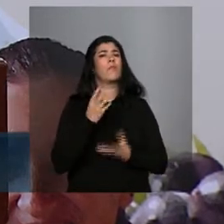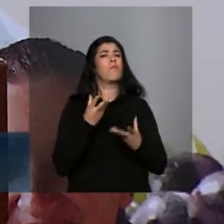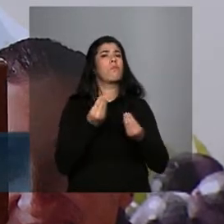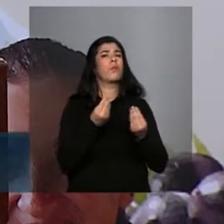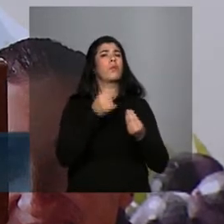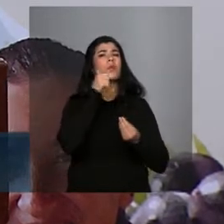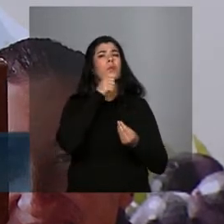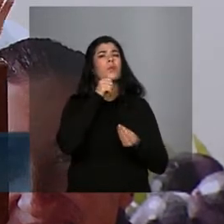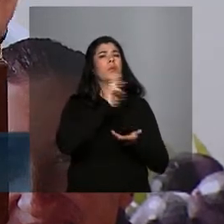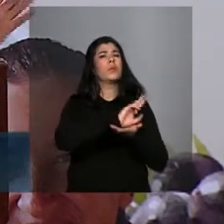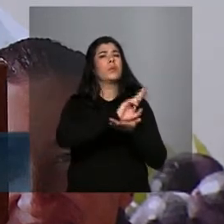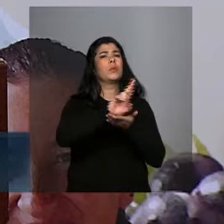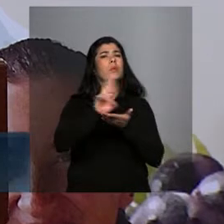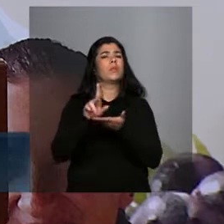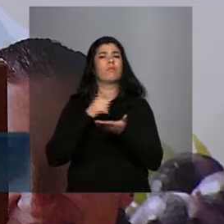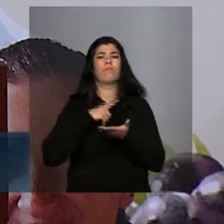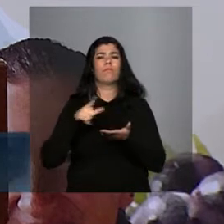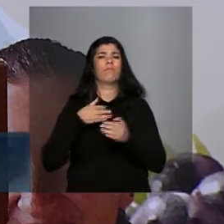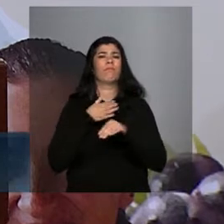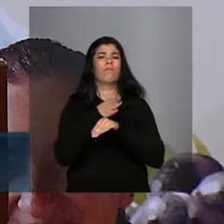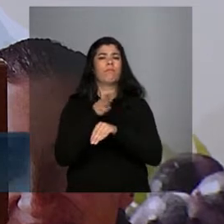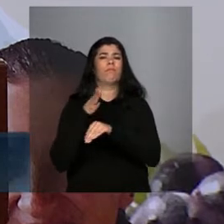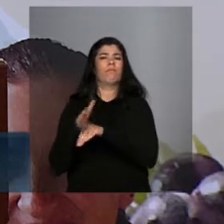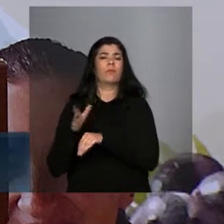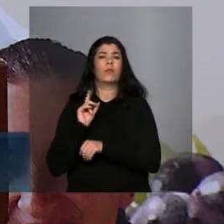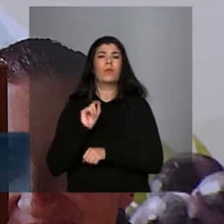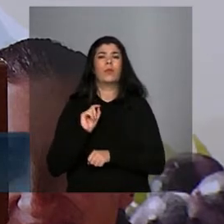país não tinham acesso